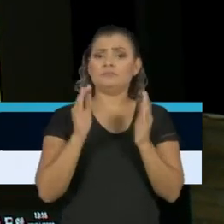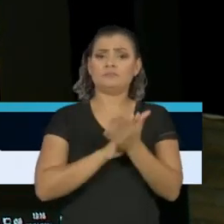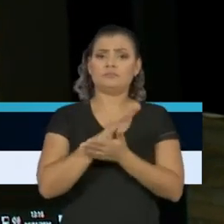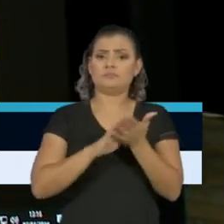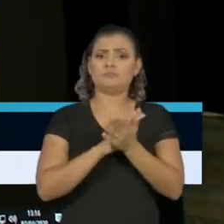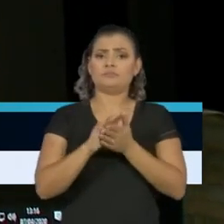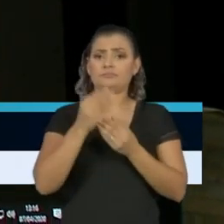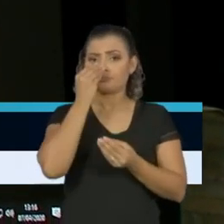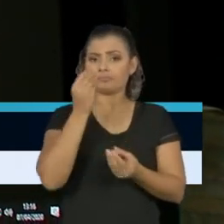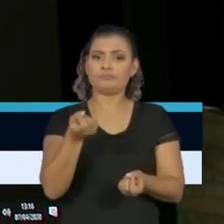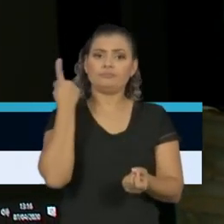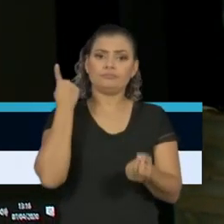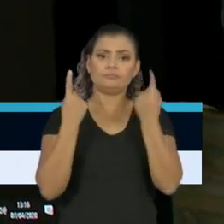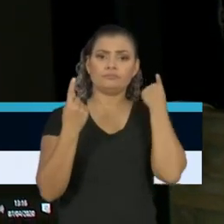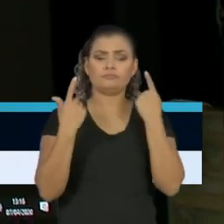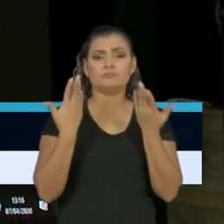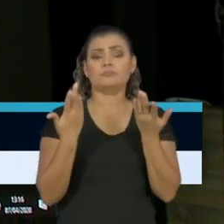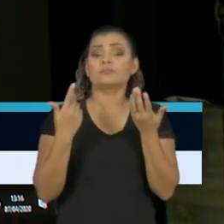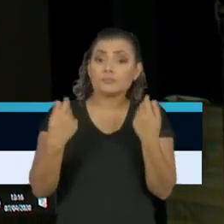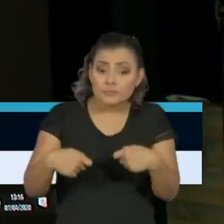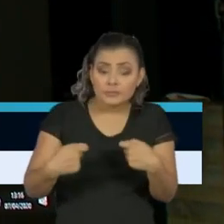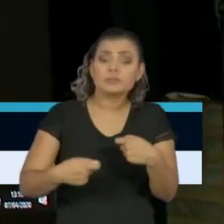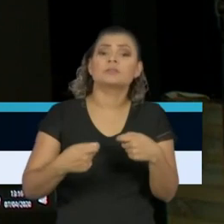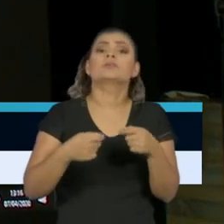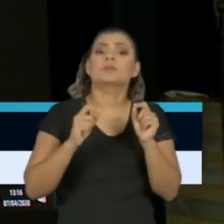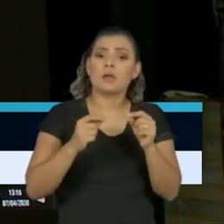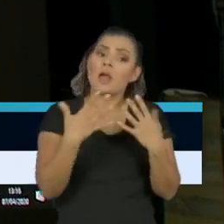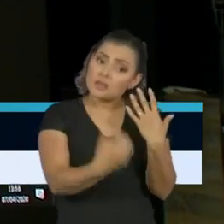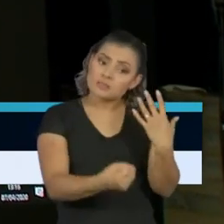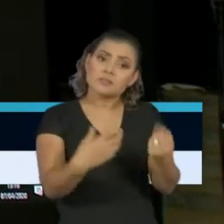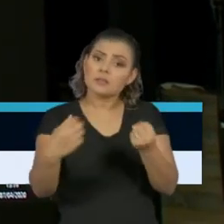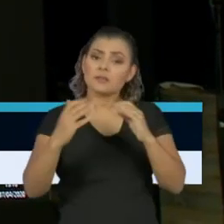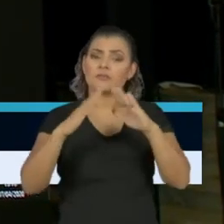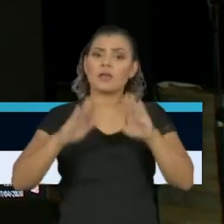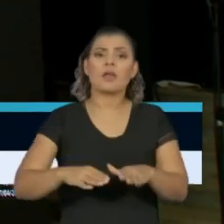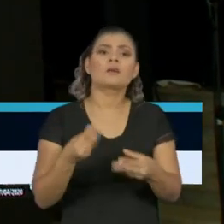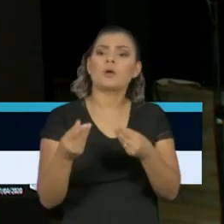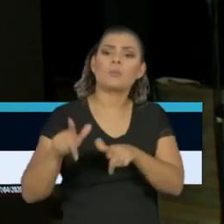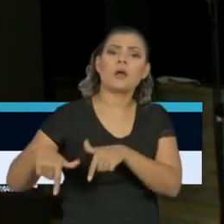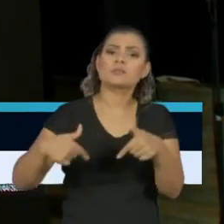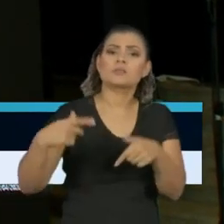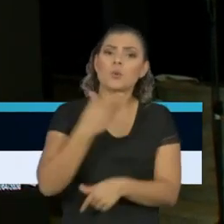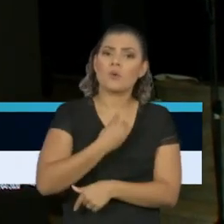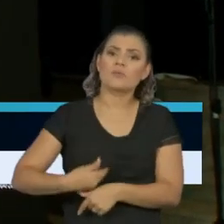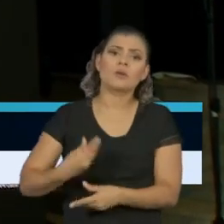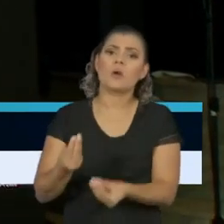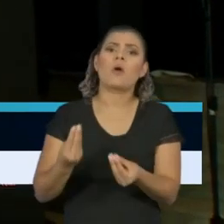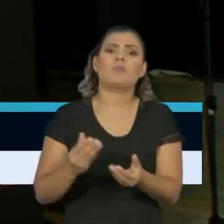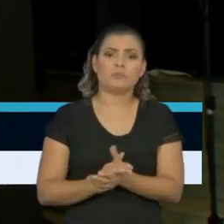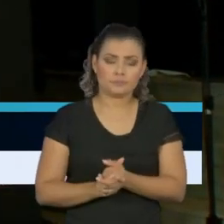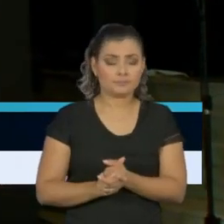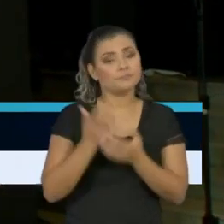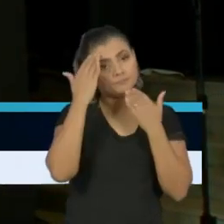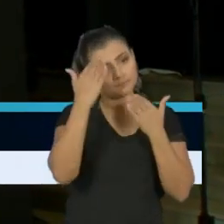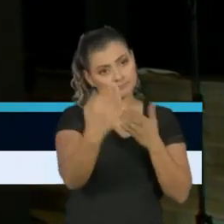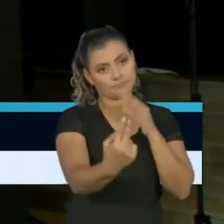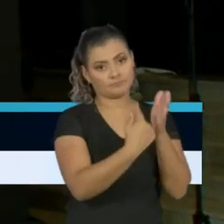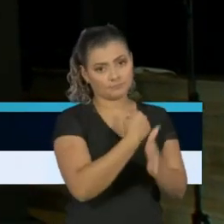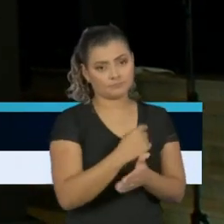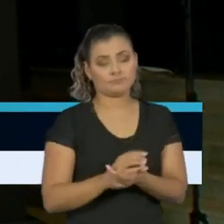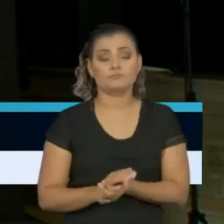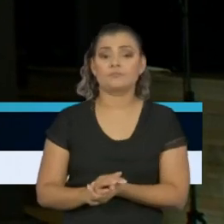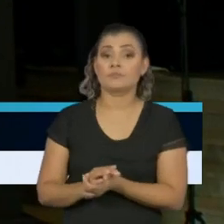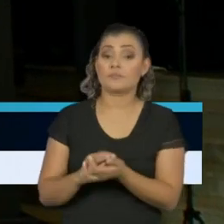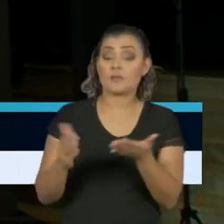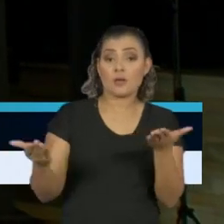para tentar aumentar esse percentual de adesão ao isolamento? Arthur, obrigado pela pergunta.